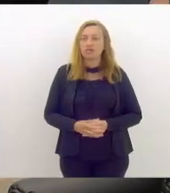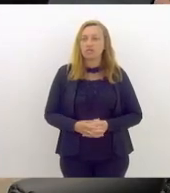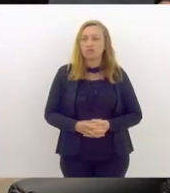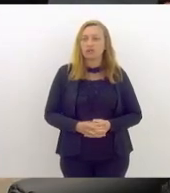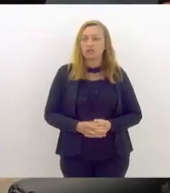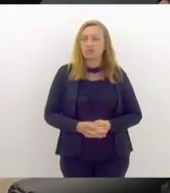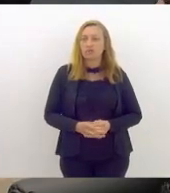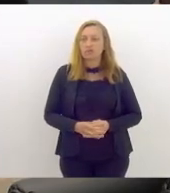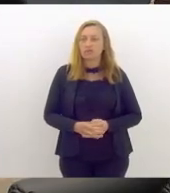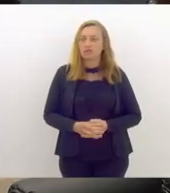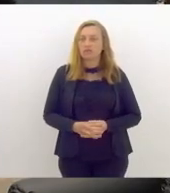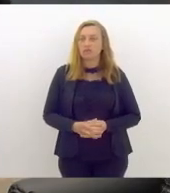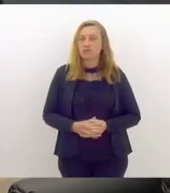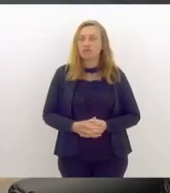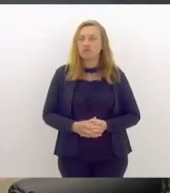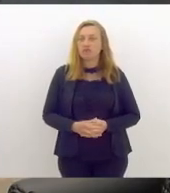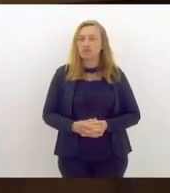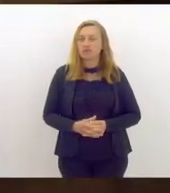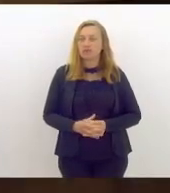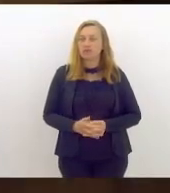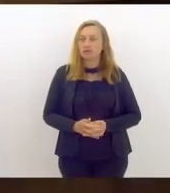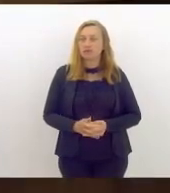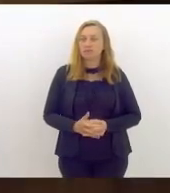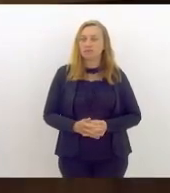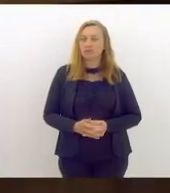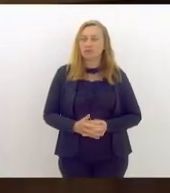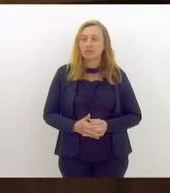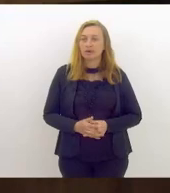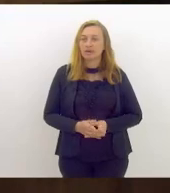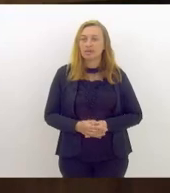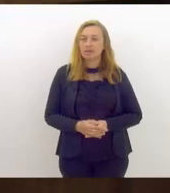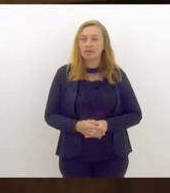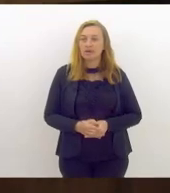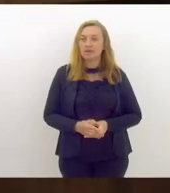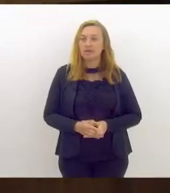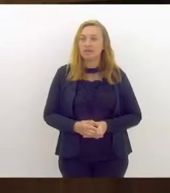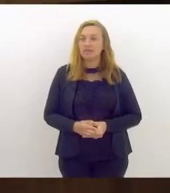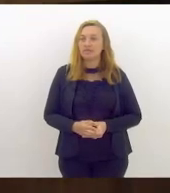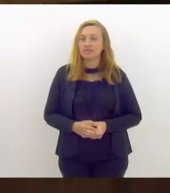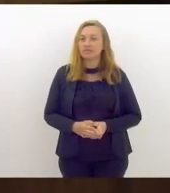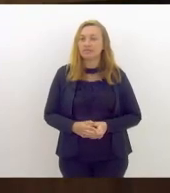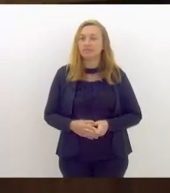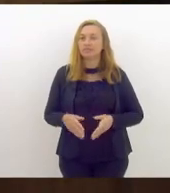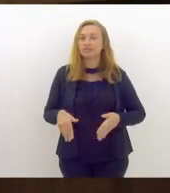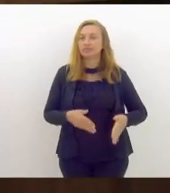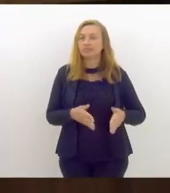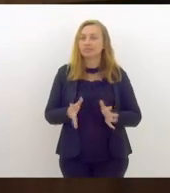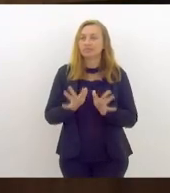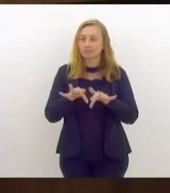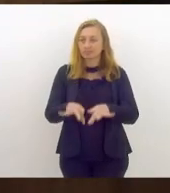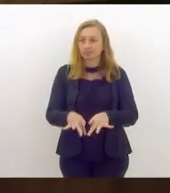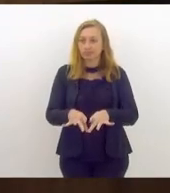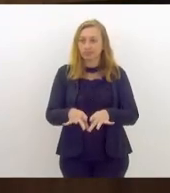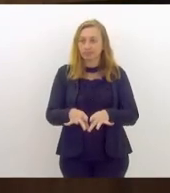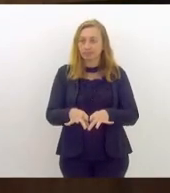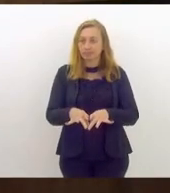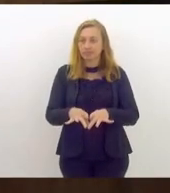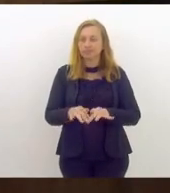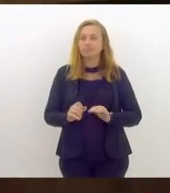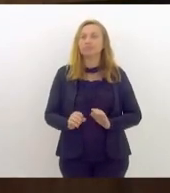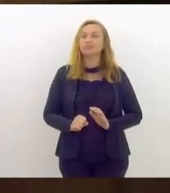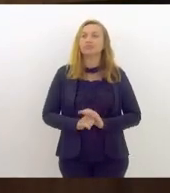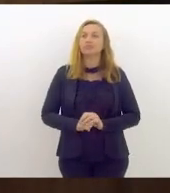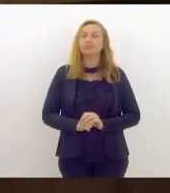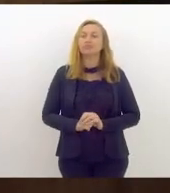Deputada Célia, por favor. Presidente, nós estamos aí caminhando para o encerramento desta